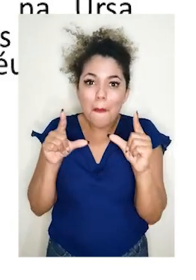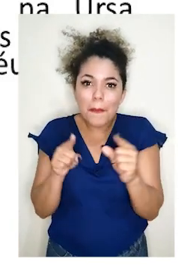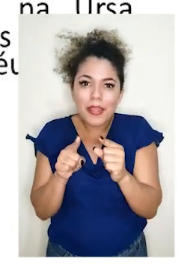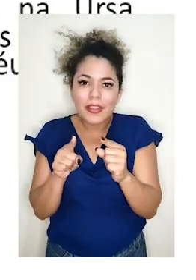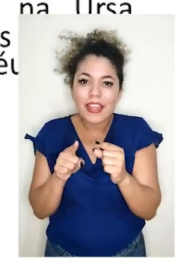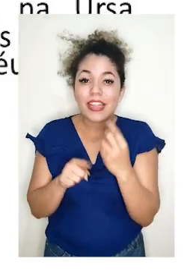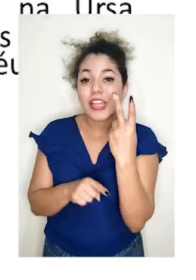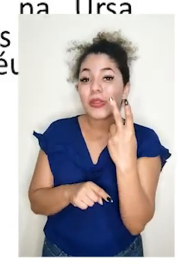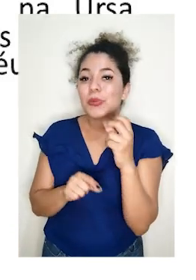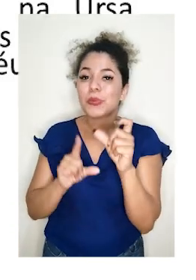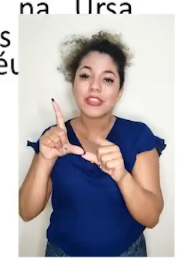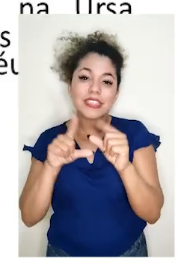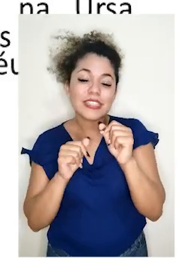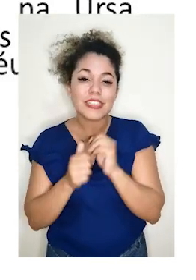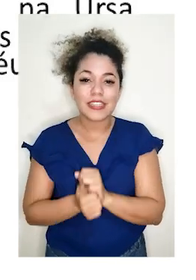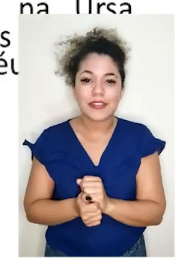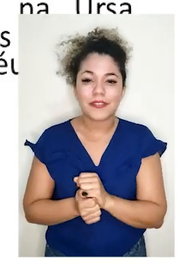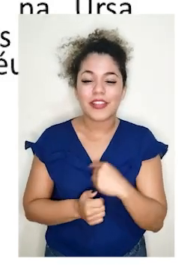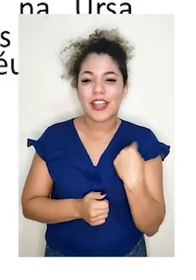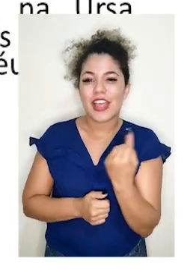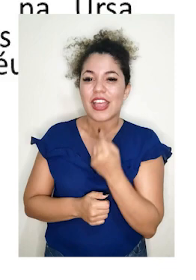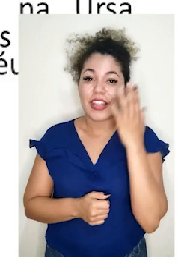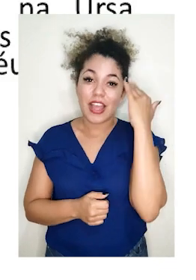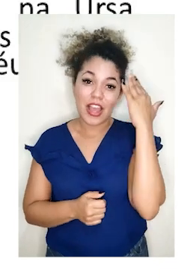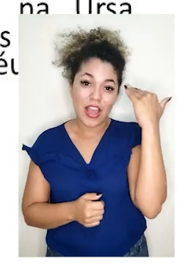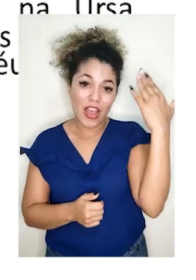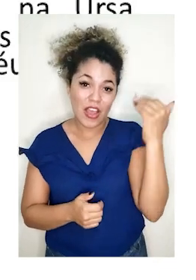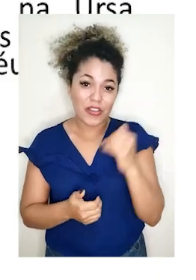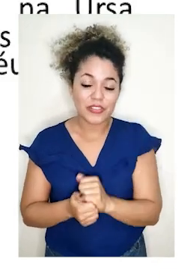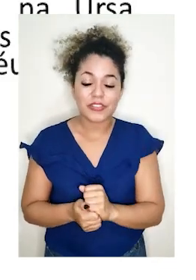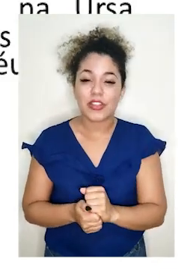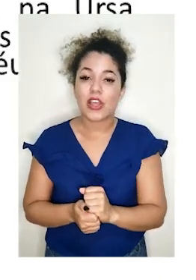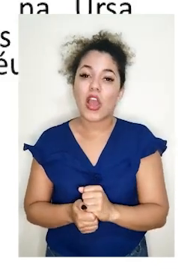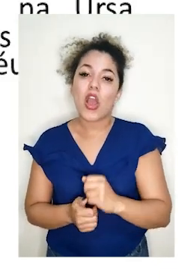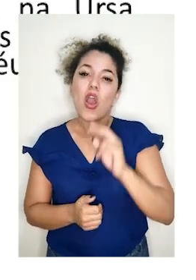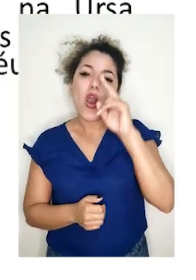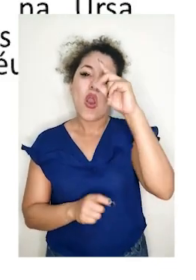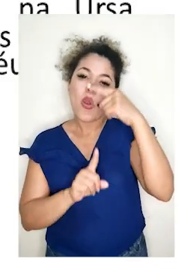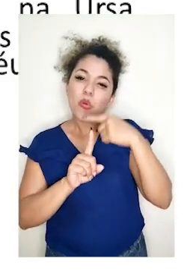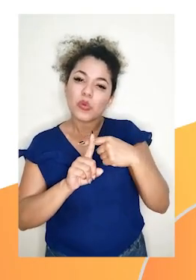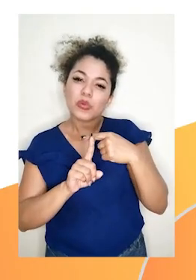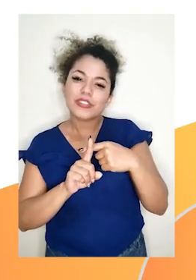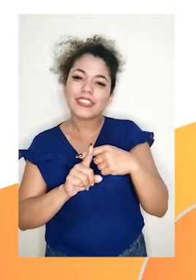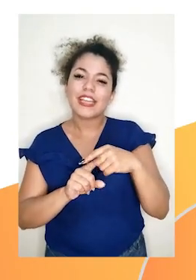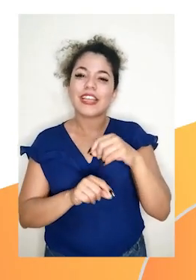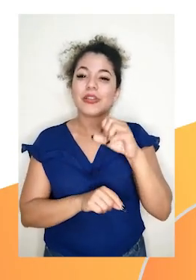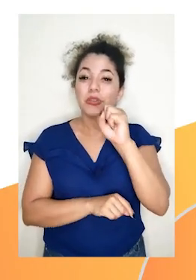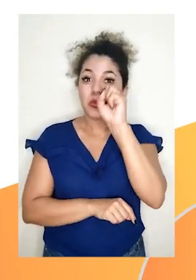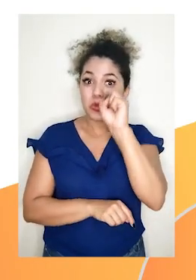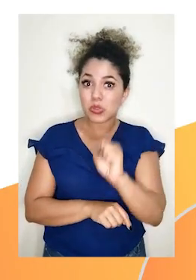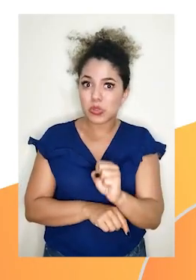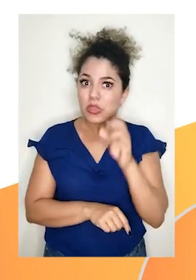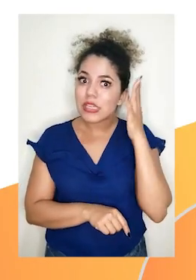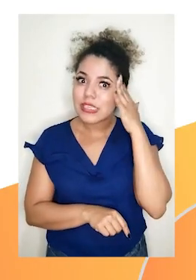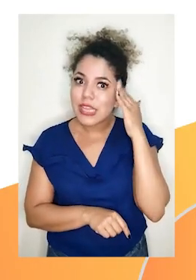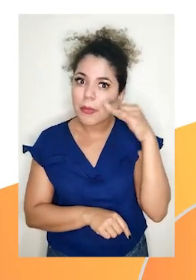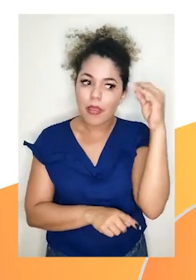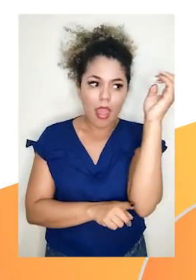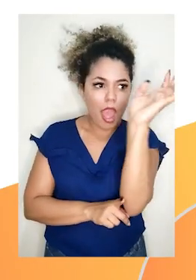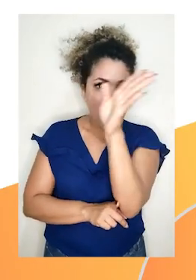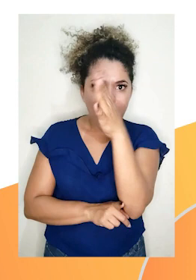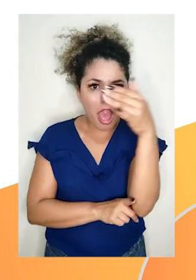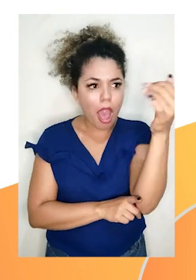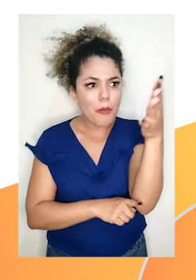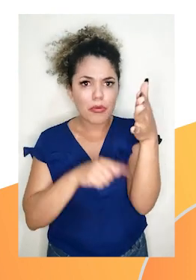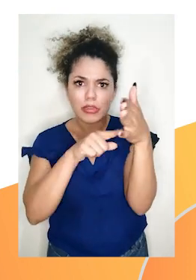duas estrelas. E a nossa famosa Cruzeiro do Sul, que eu tenho certeza que você já conhece. Você sabia que a bandeira do Brasil tem